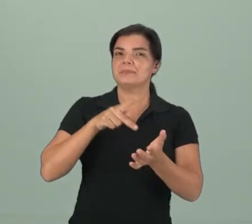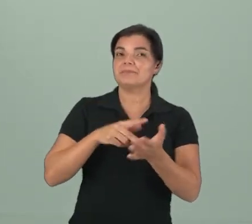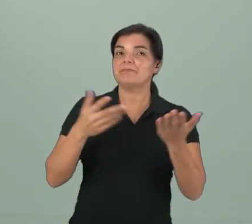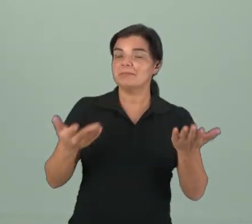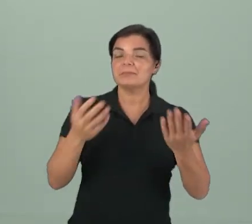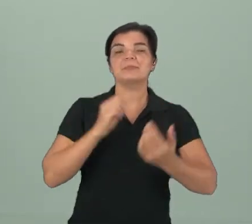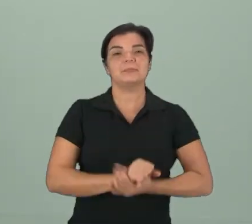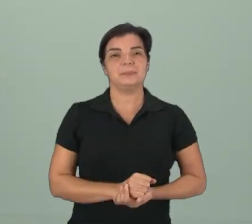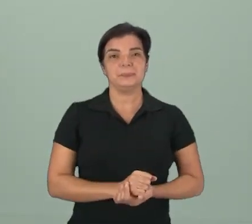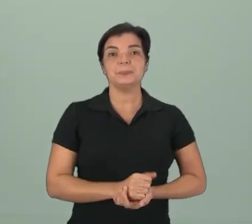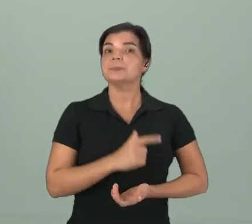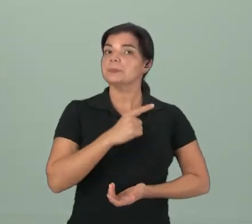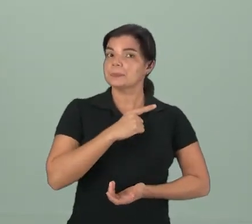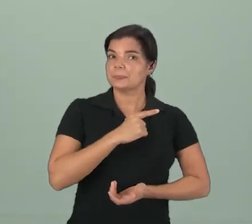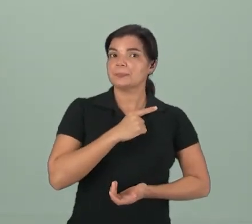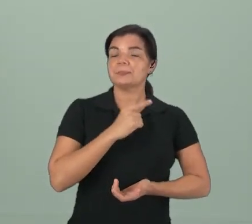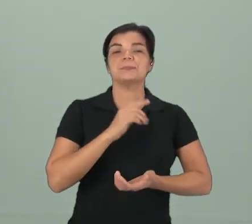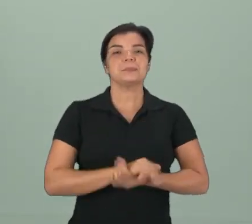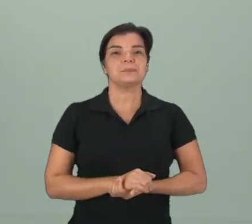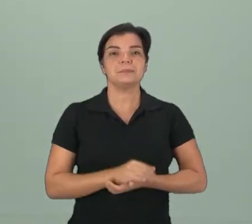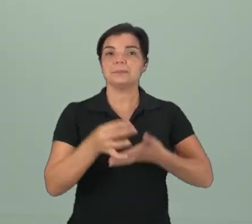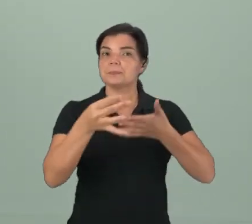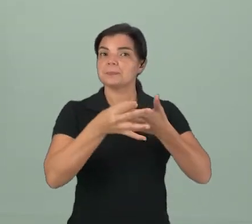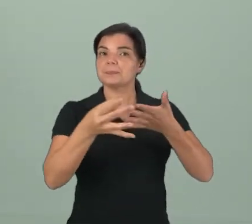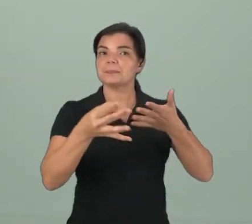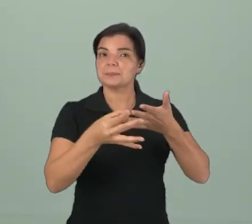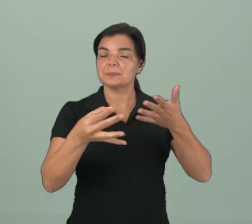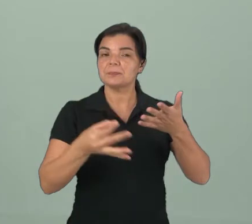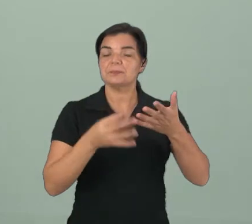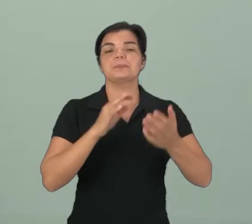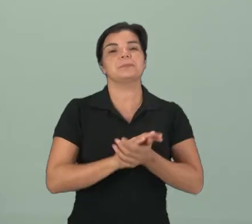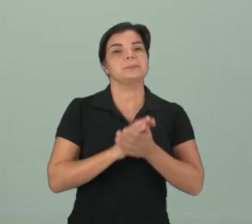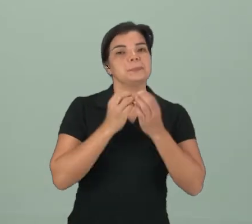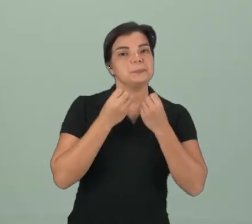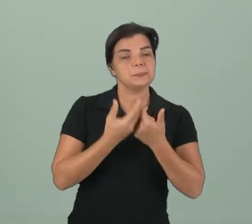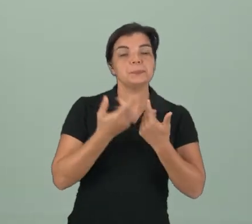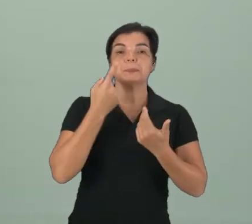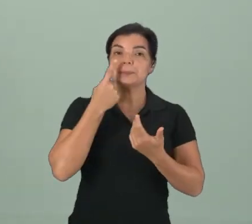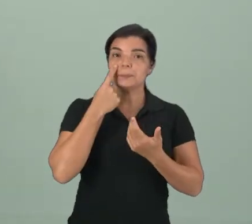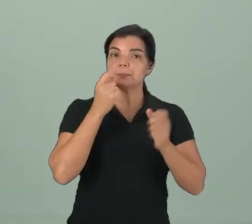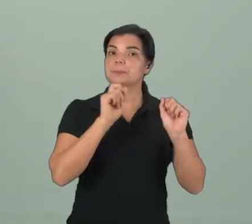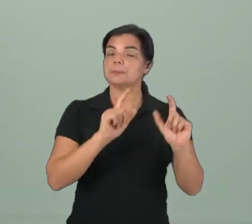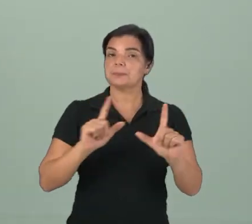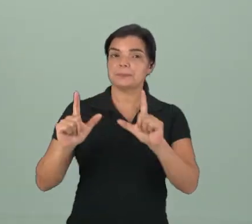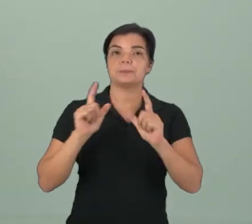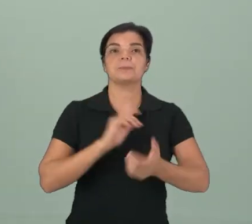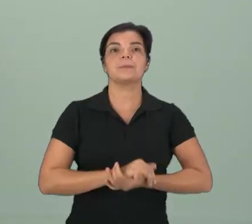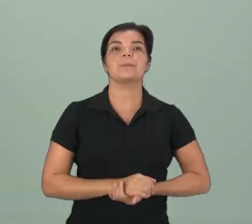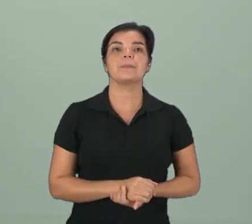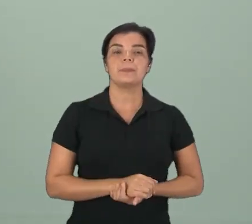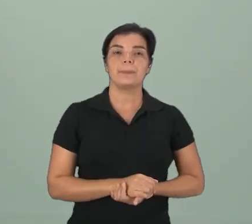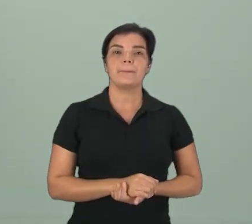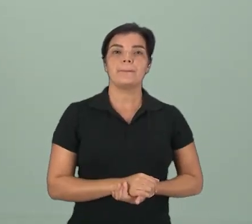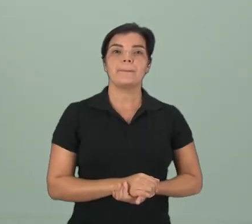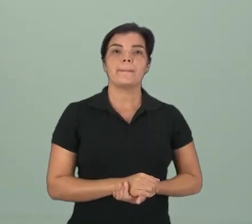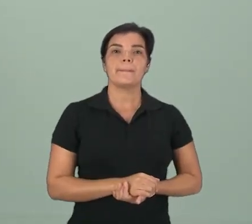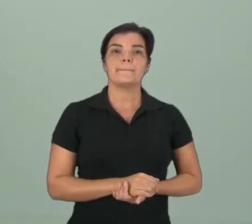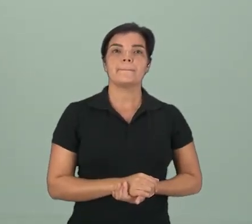essa é uma das formas que nós temos de classificá-los. Muito bem, então vamos prosseguir. Olhem só.